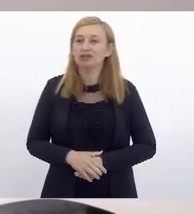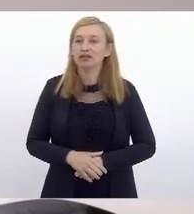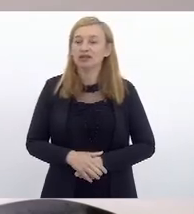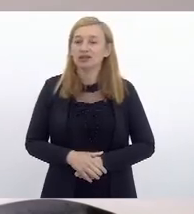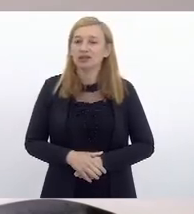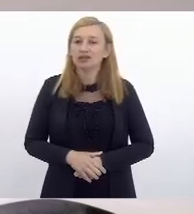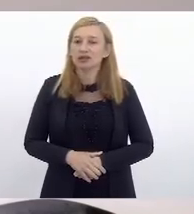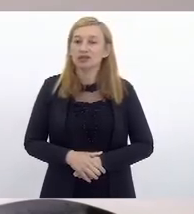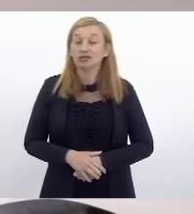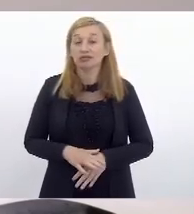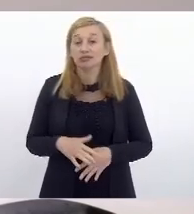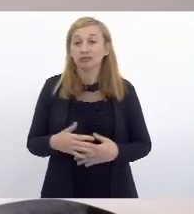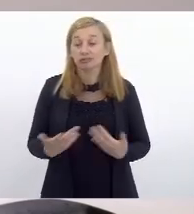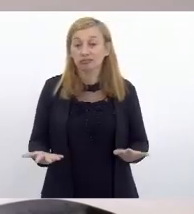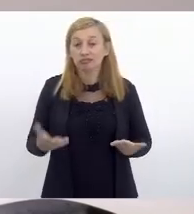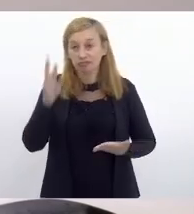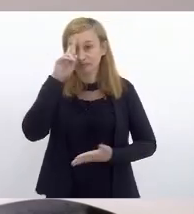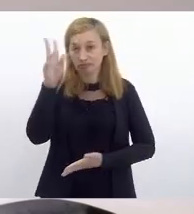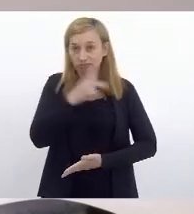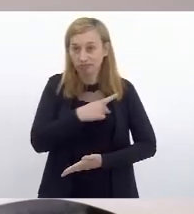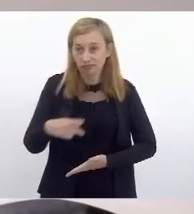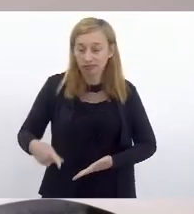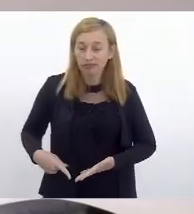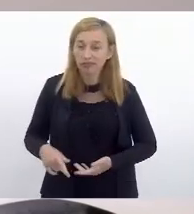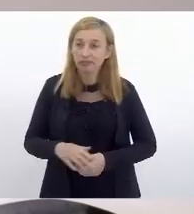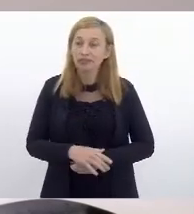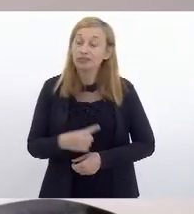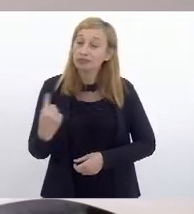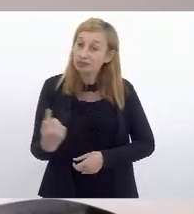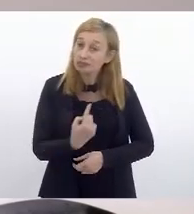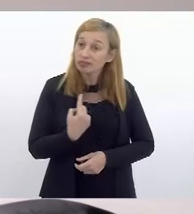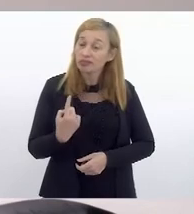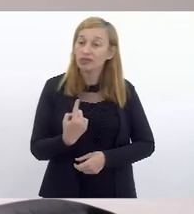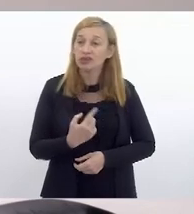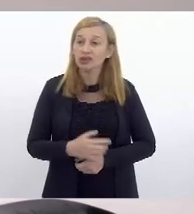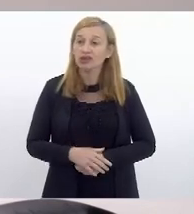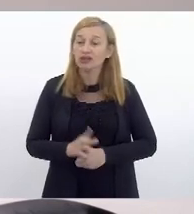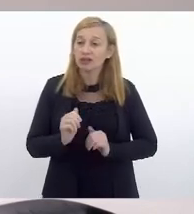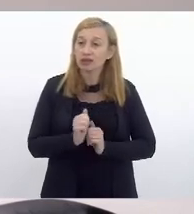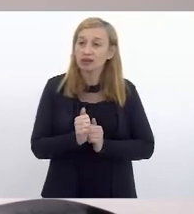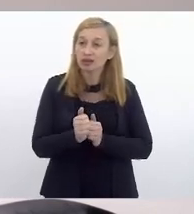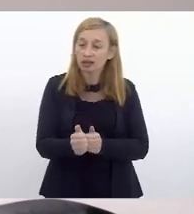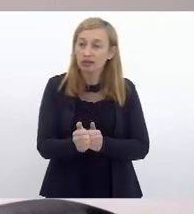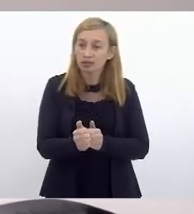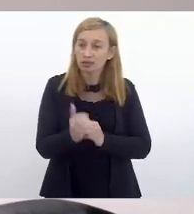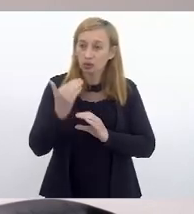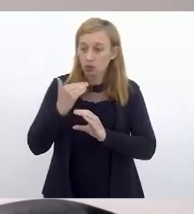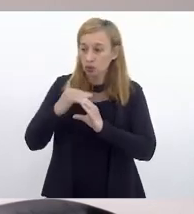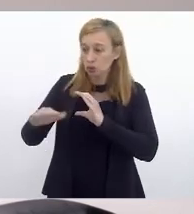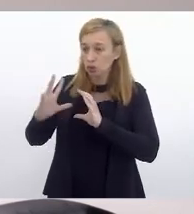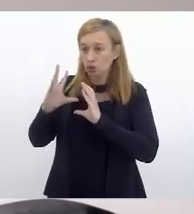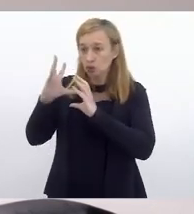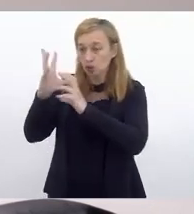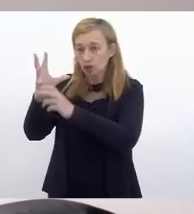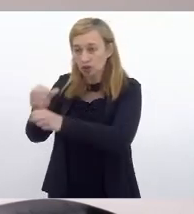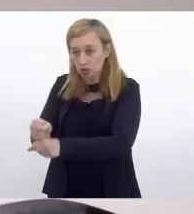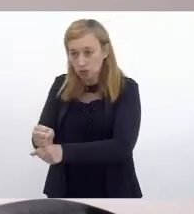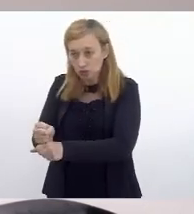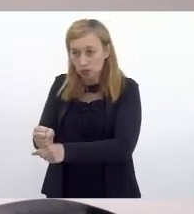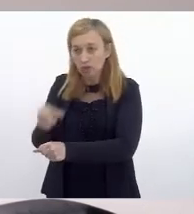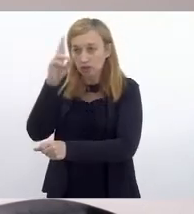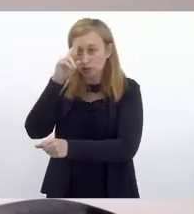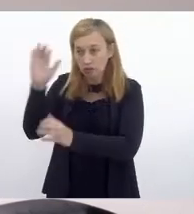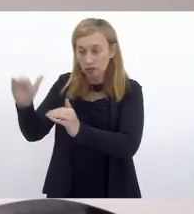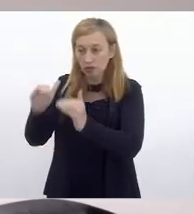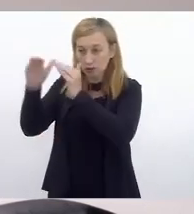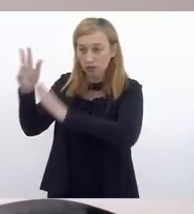A síntese, presidente. Nós vamos encaminhar um resumo para Vossa Excelência,